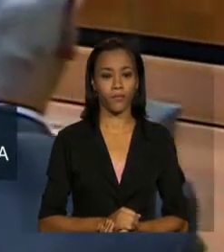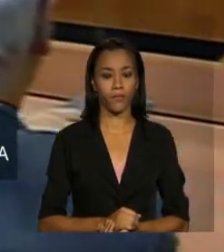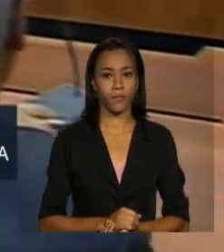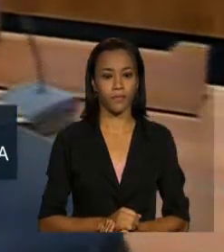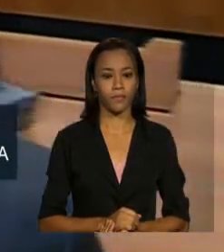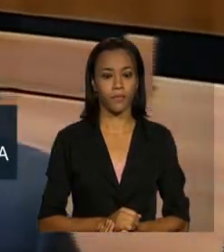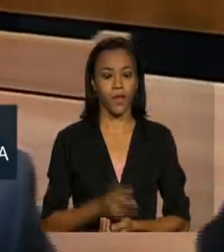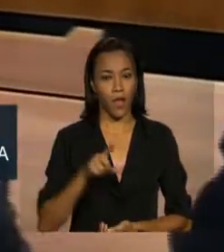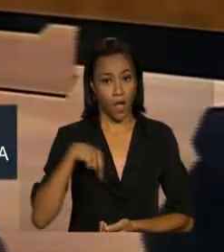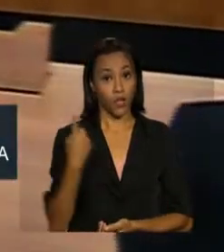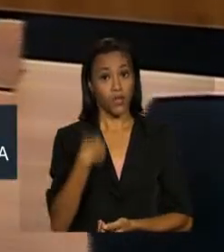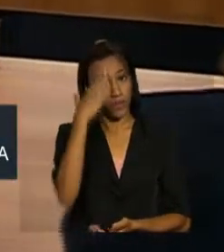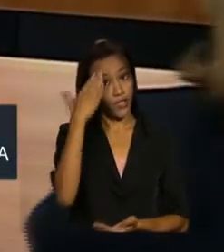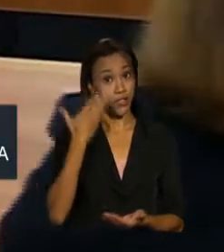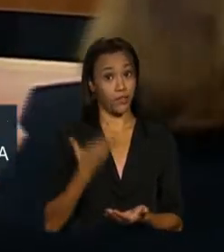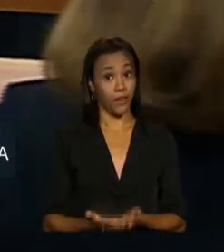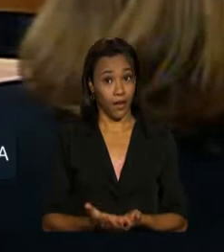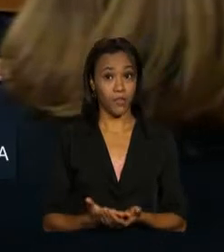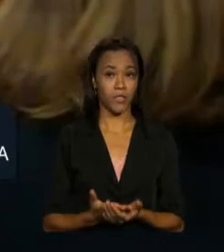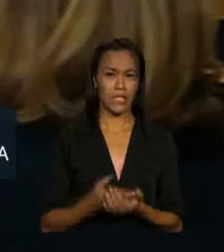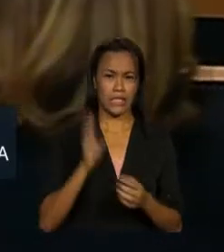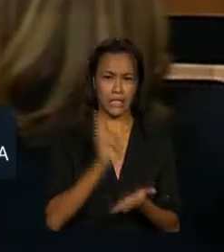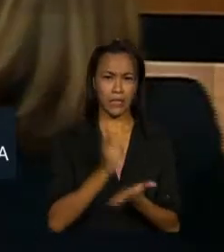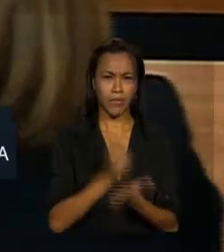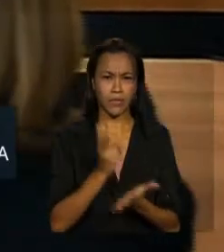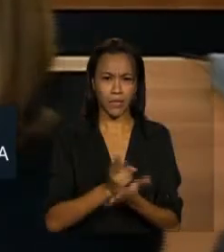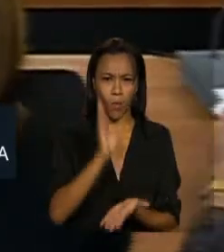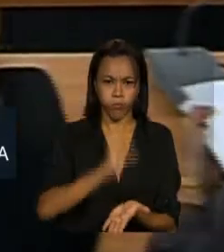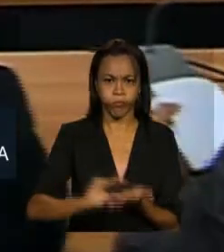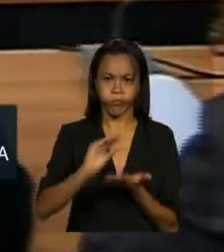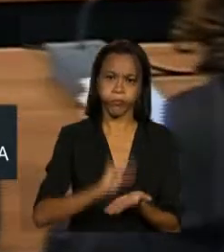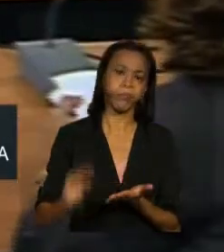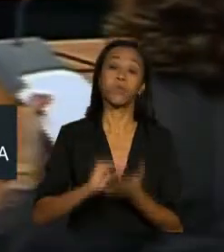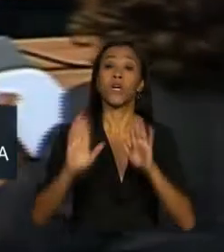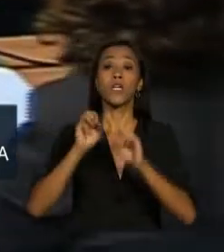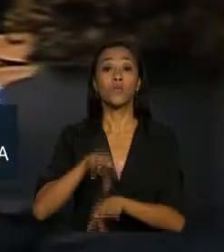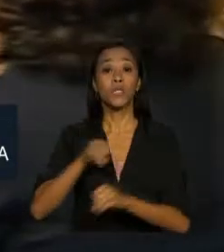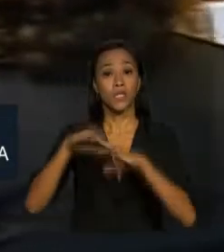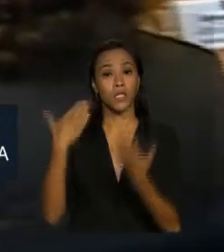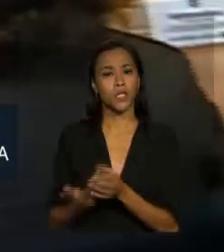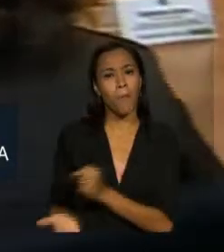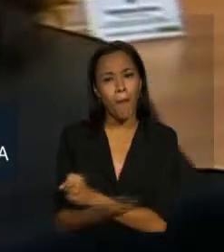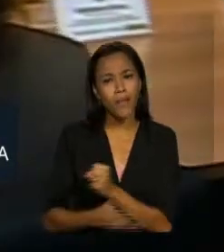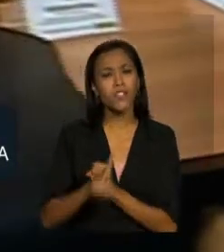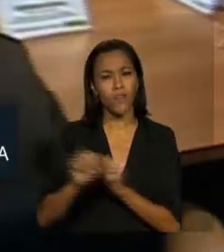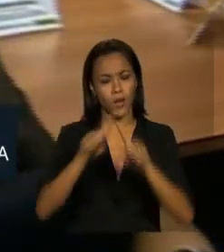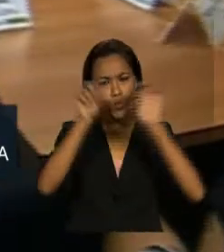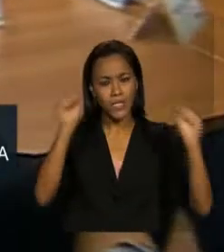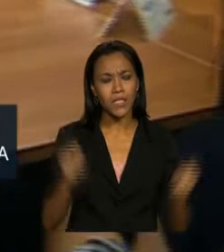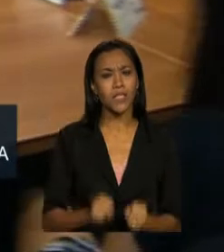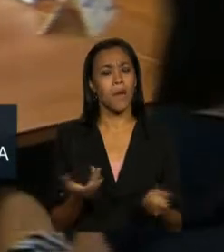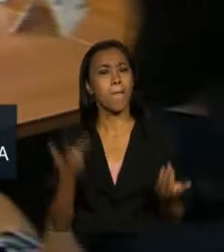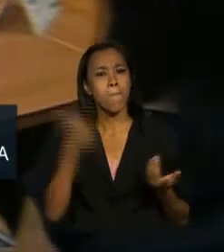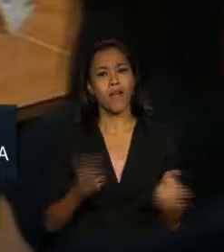Nós acreditamos, sobretudo, que investindo no acesso à educação básica, nós vamos produzir um sistema que seja cada vez mais